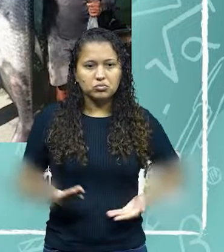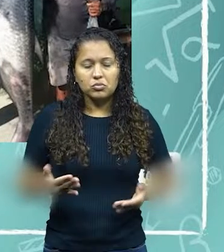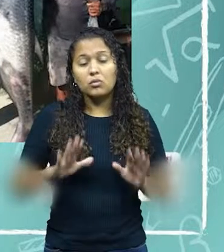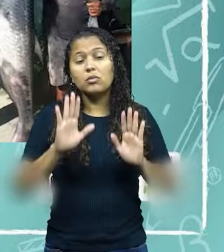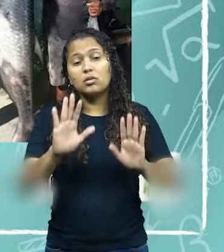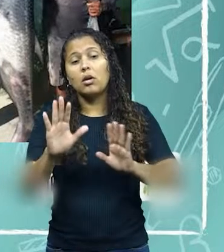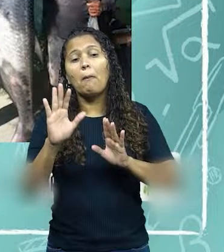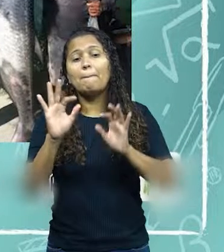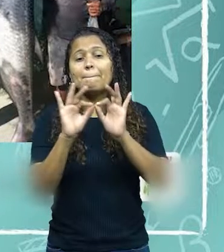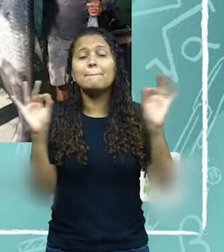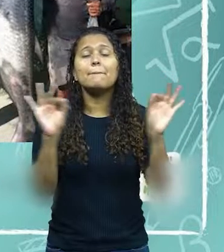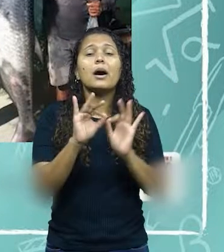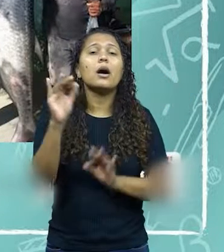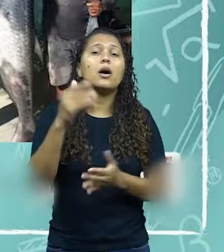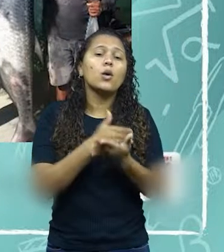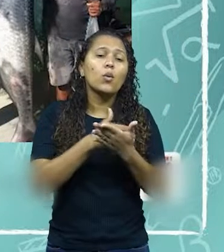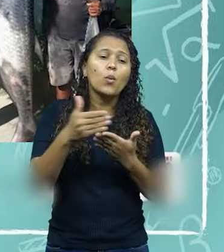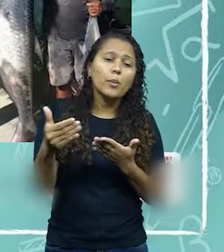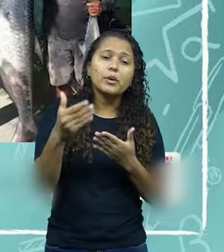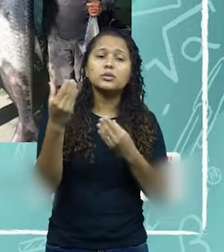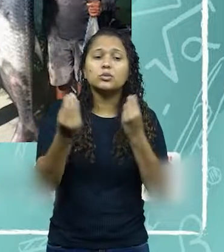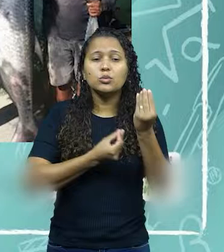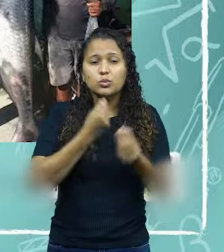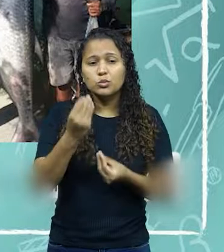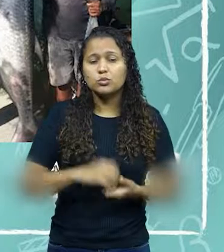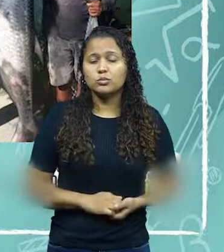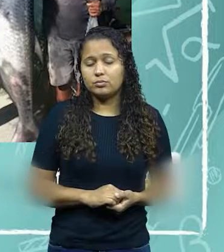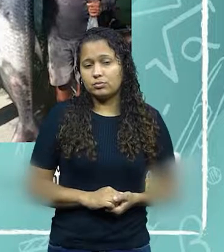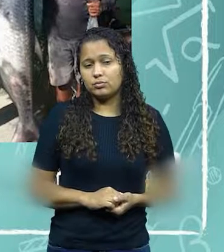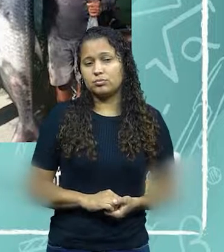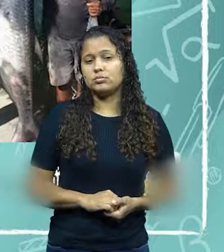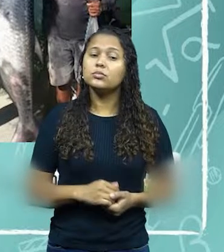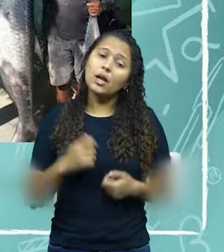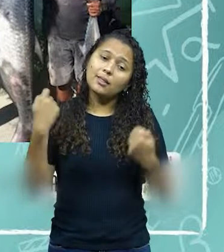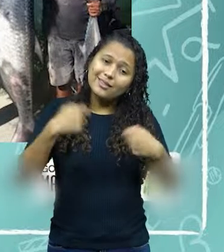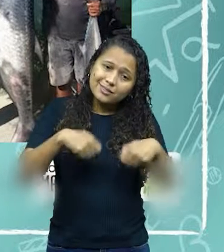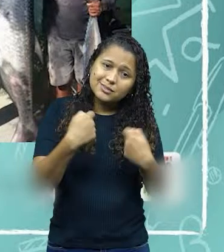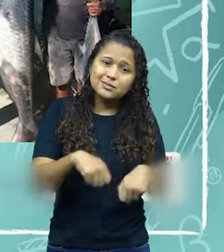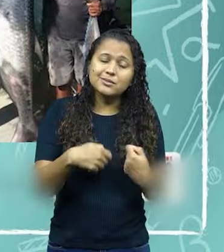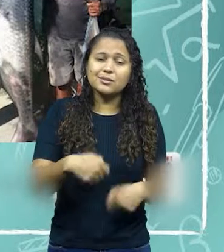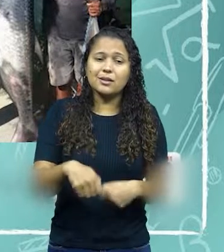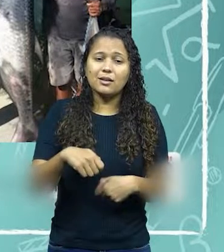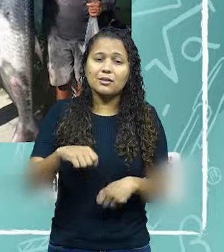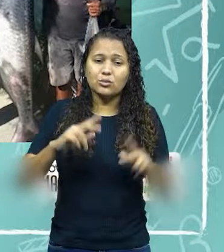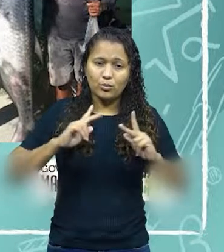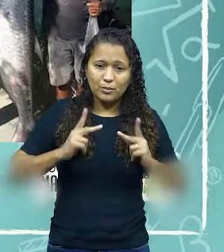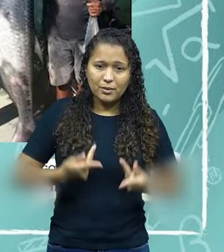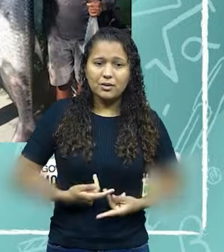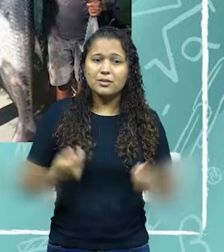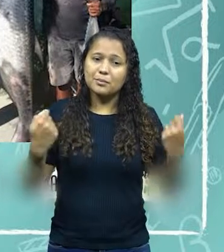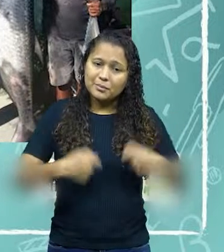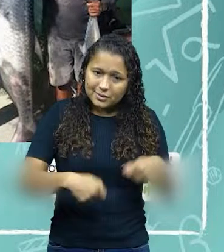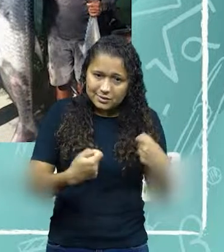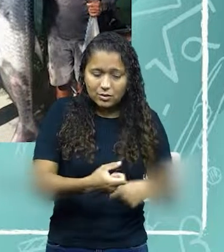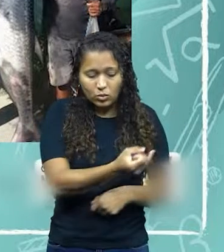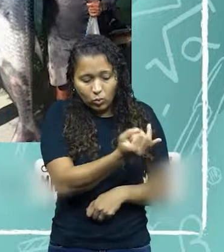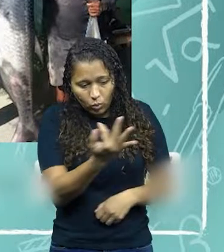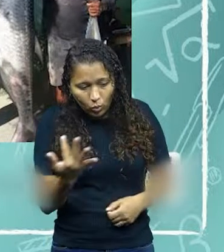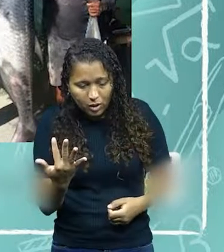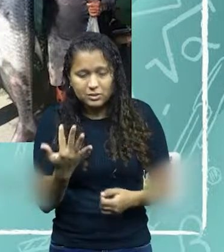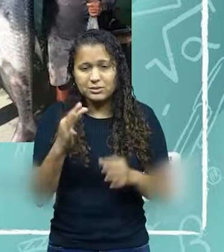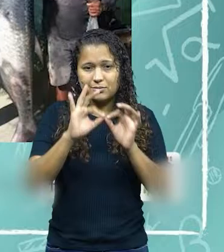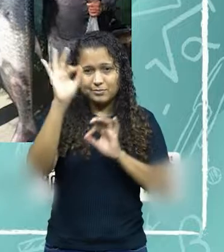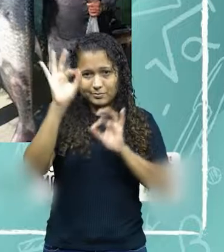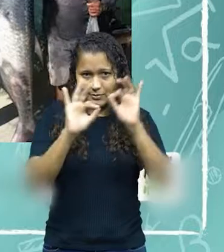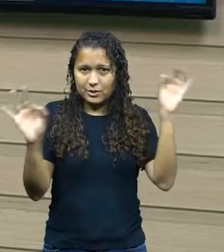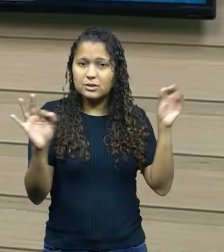começou? A metrologia ela começou com a necessidade humana de medir e quantificar as